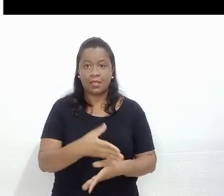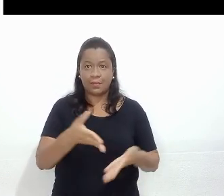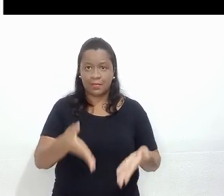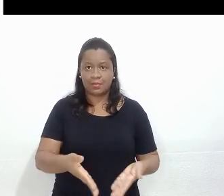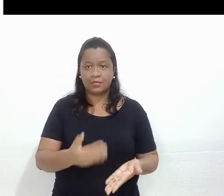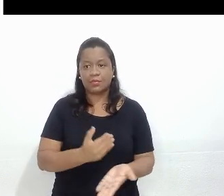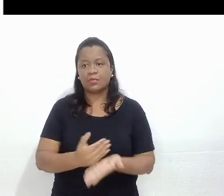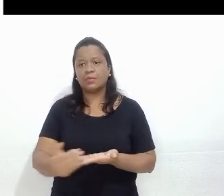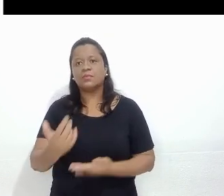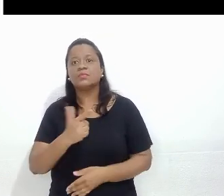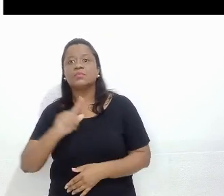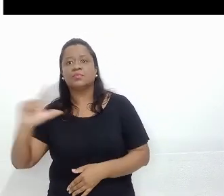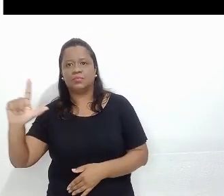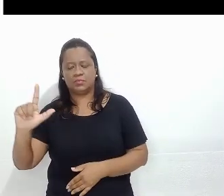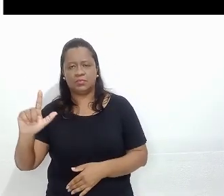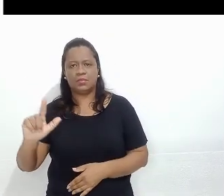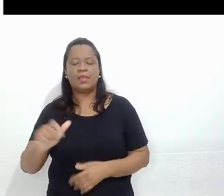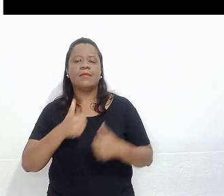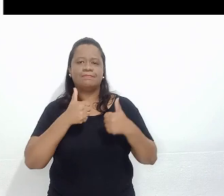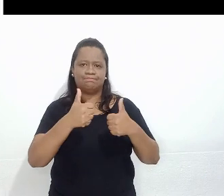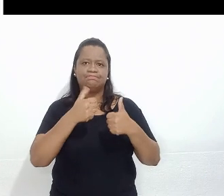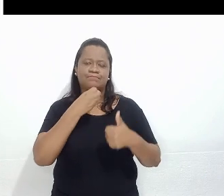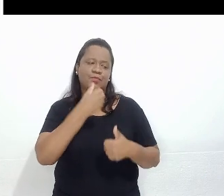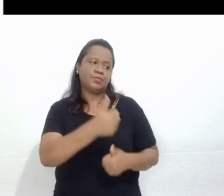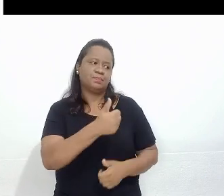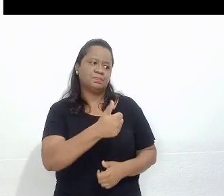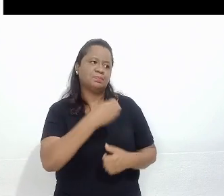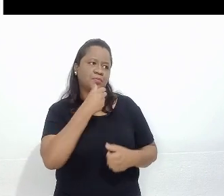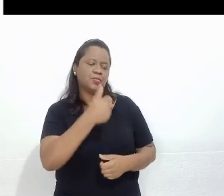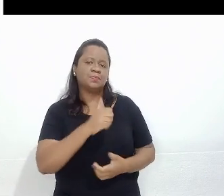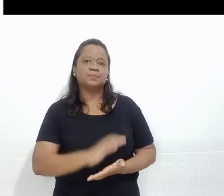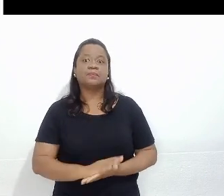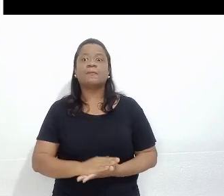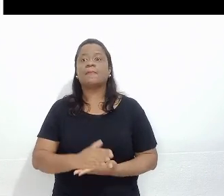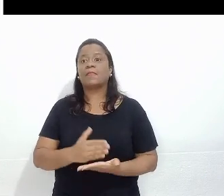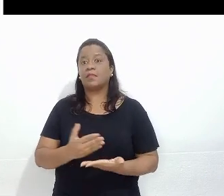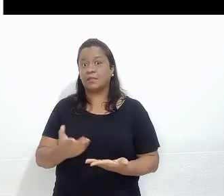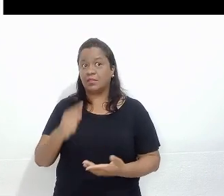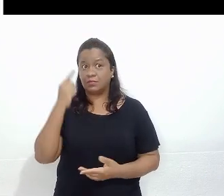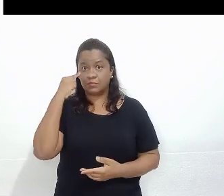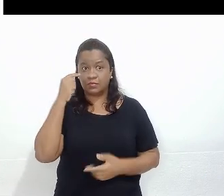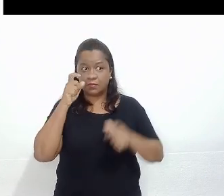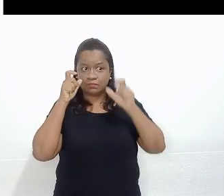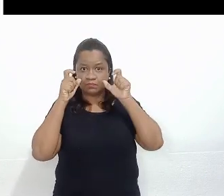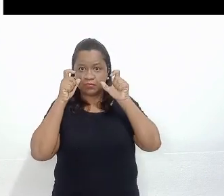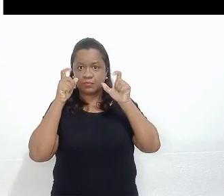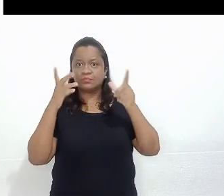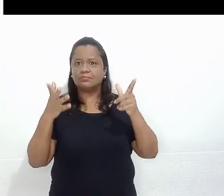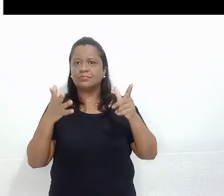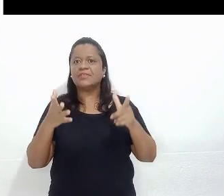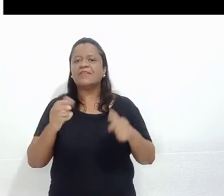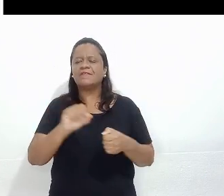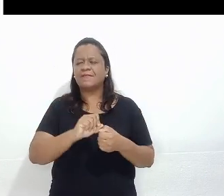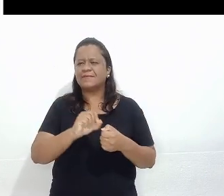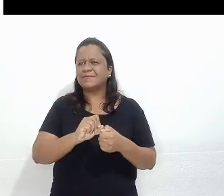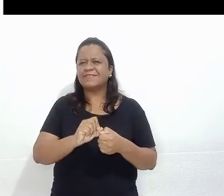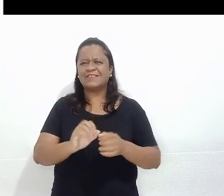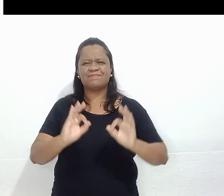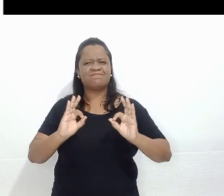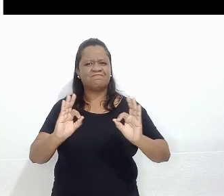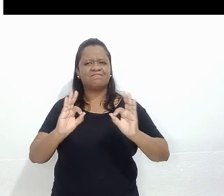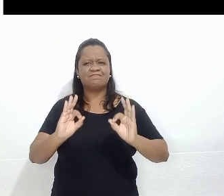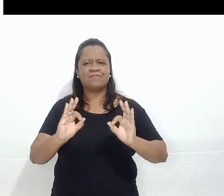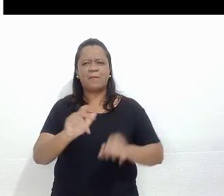começar outro. Tá? Que bom. Vocês podem ficar antenados nisso já e fazer. O curso é excelente, o professor